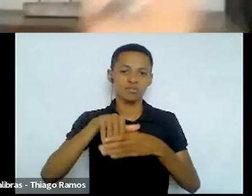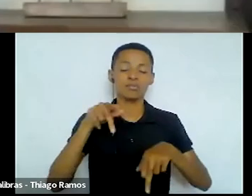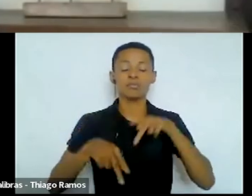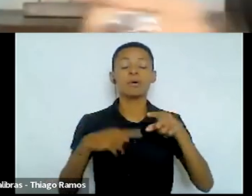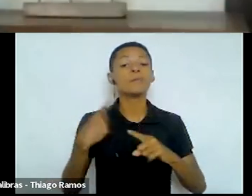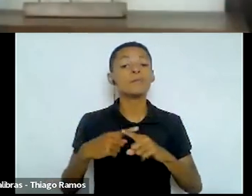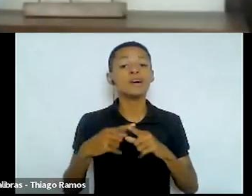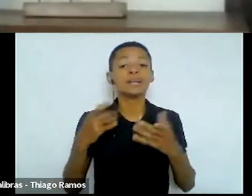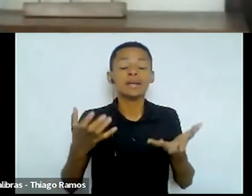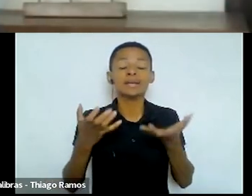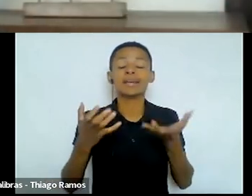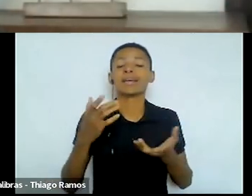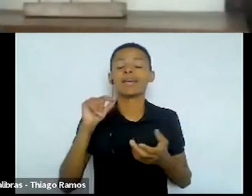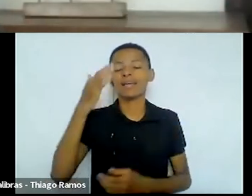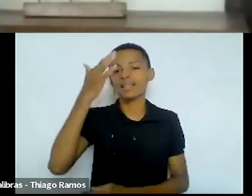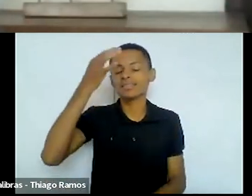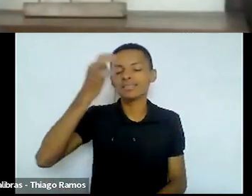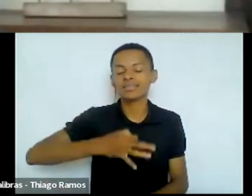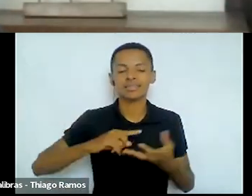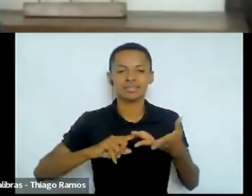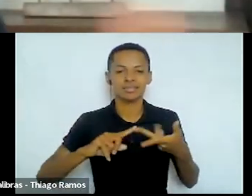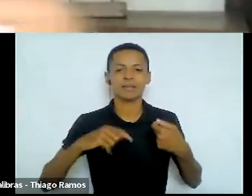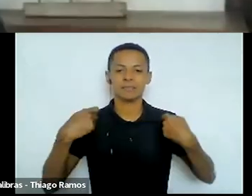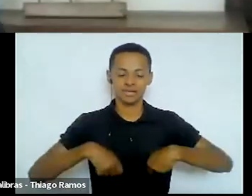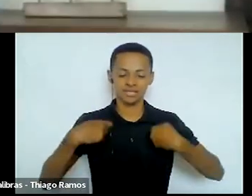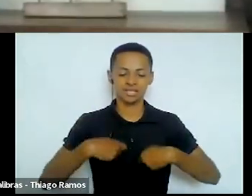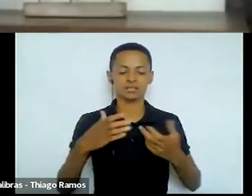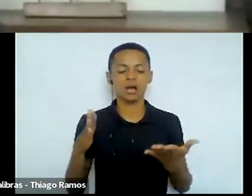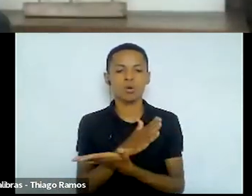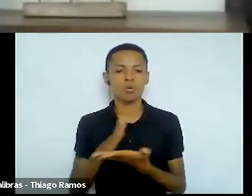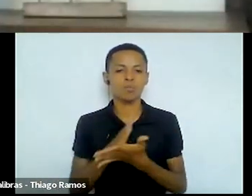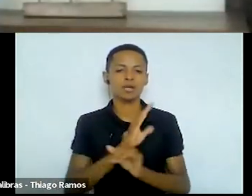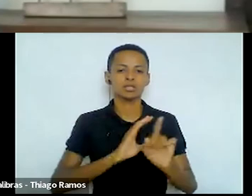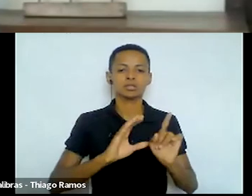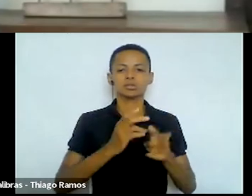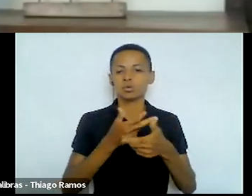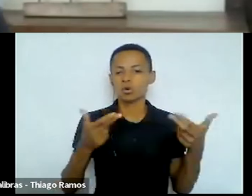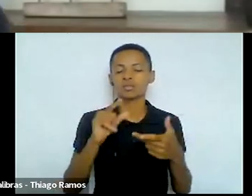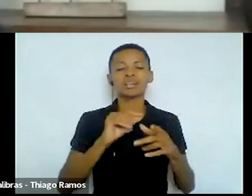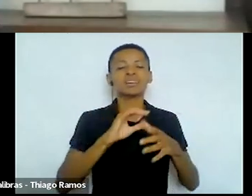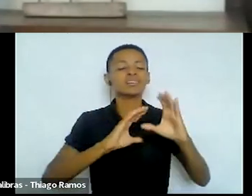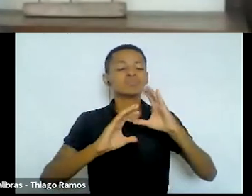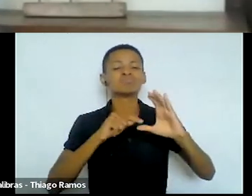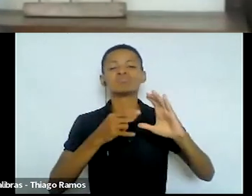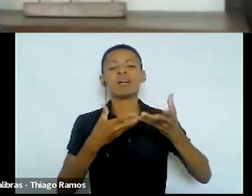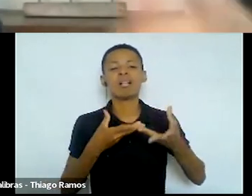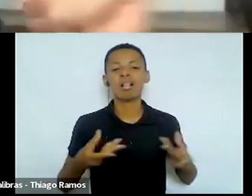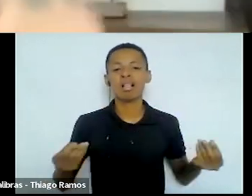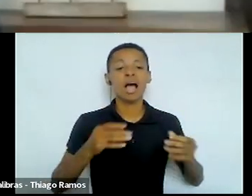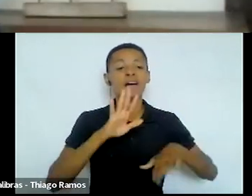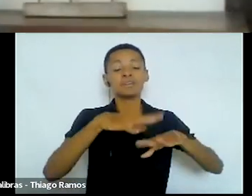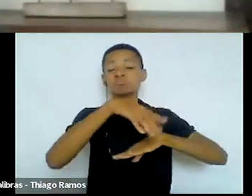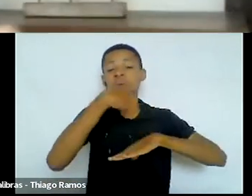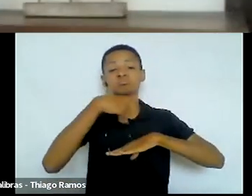precisa compreender algumas coisas, eu acho, que na comunicação se perderam e que não chegaram neles. Então,